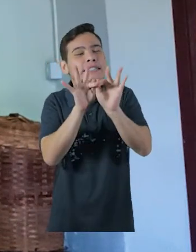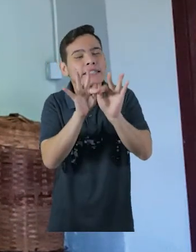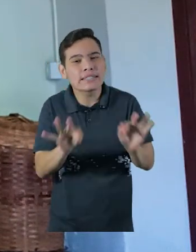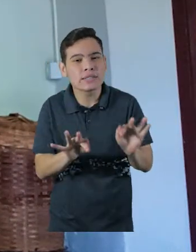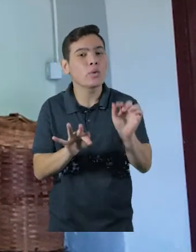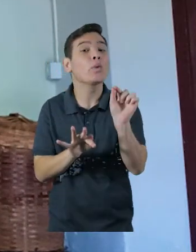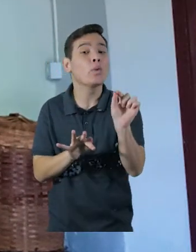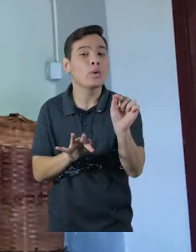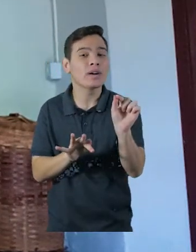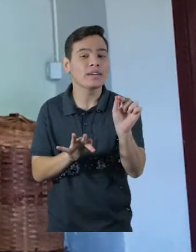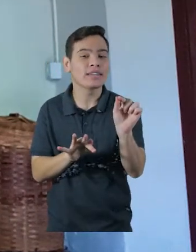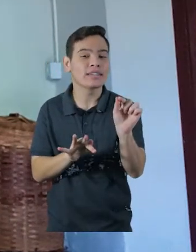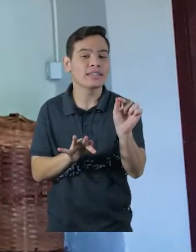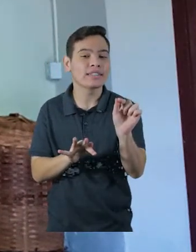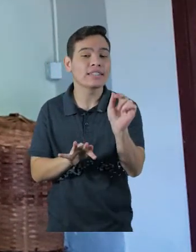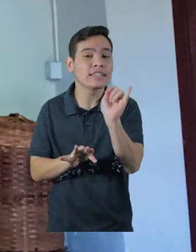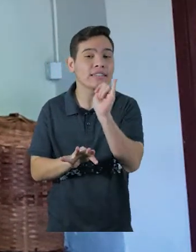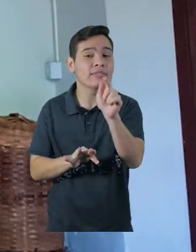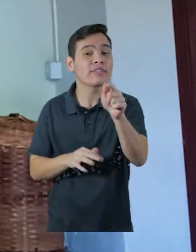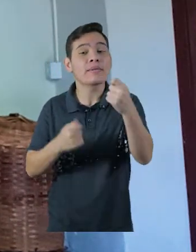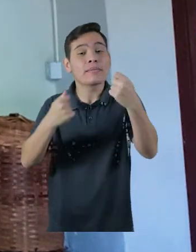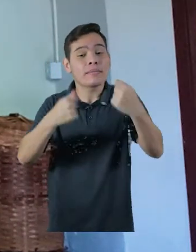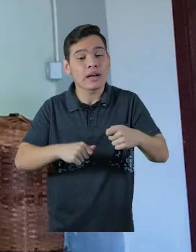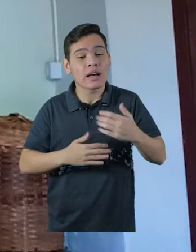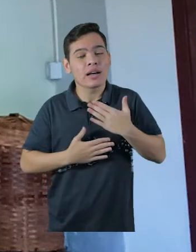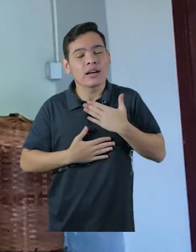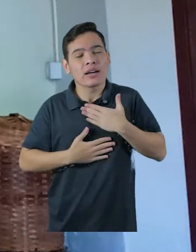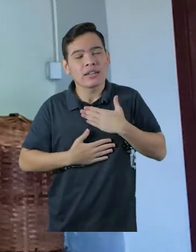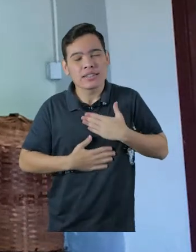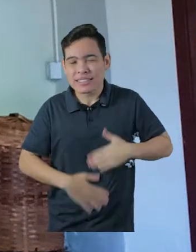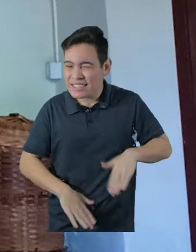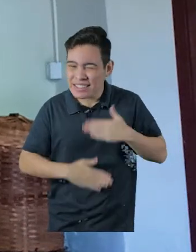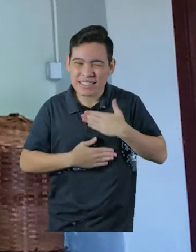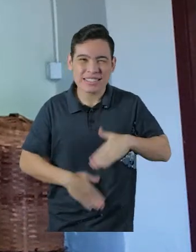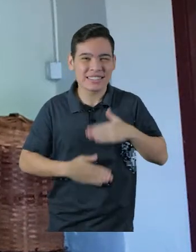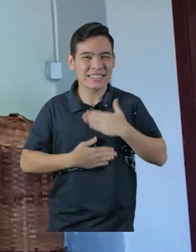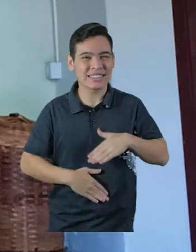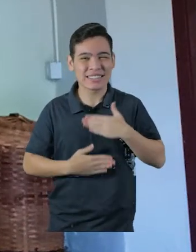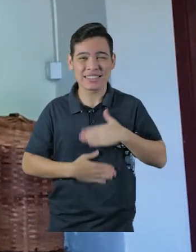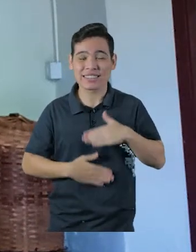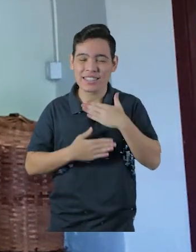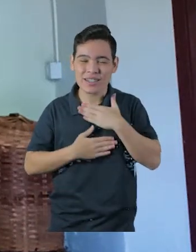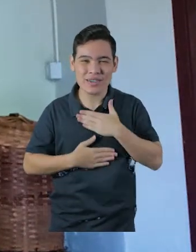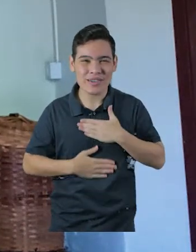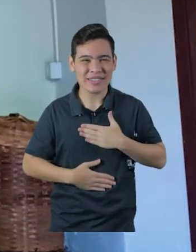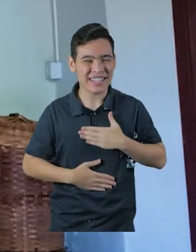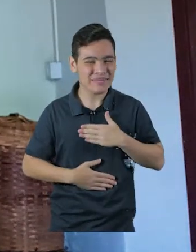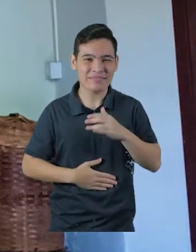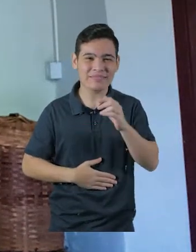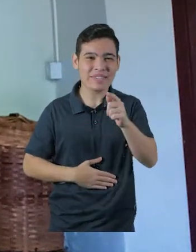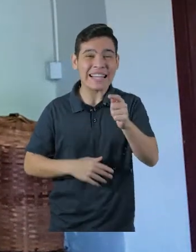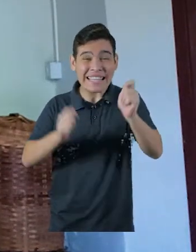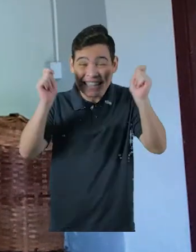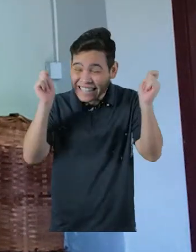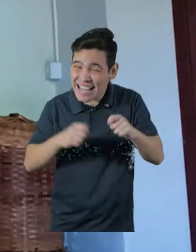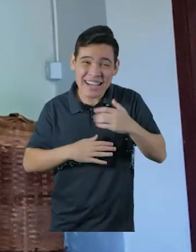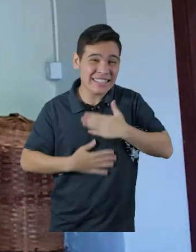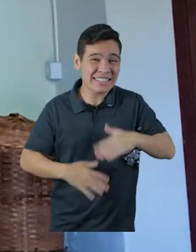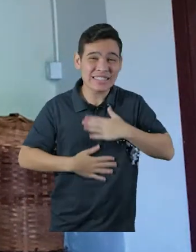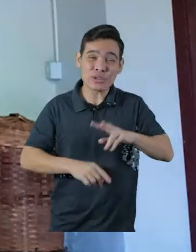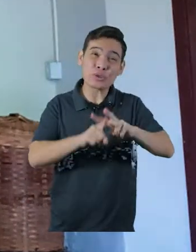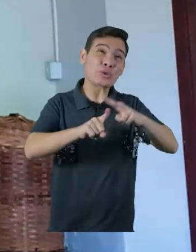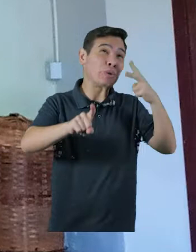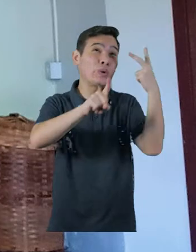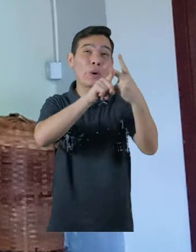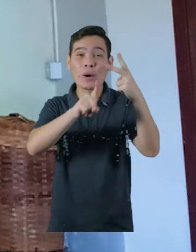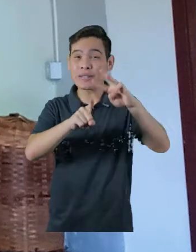proposta básica, né? É você relaxar o máximo possível, relaxar